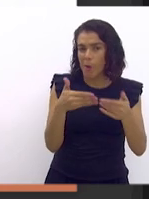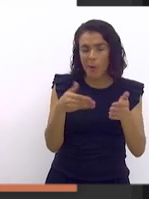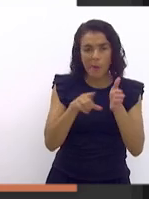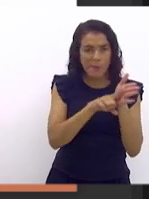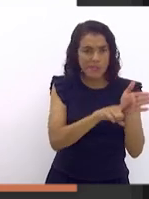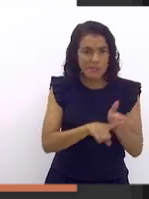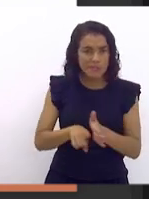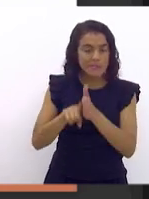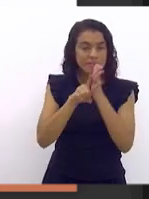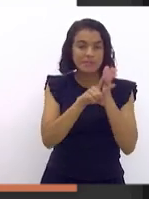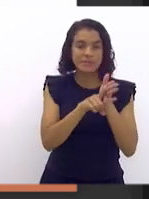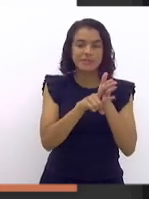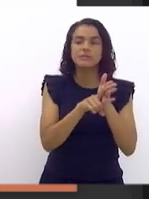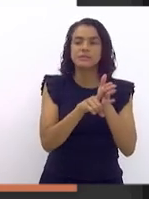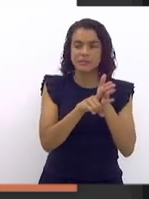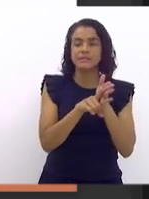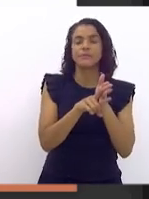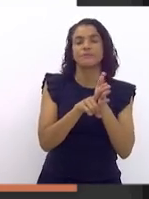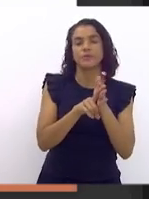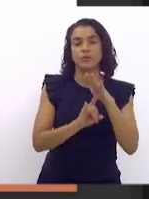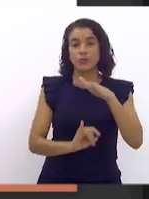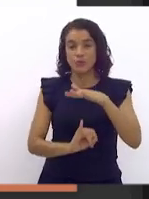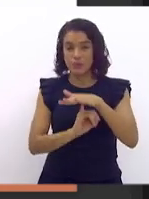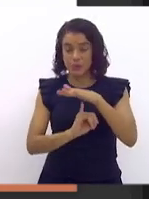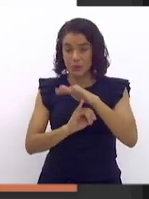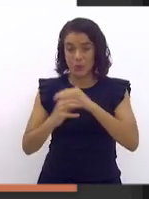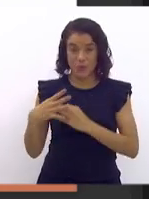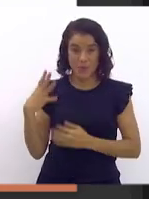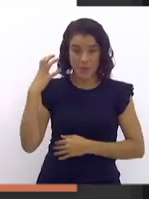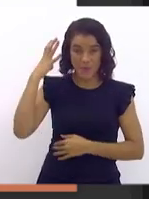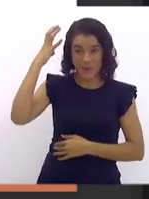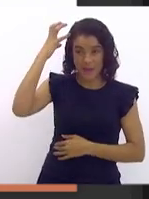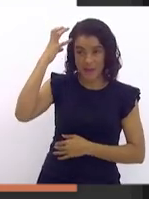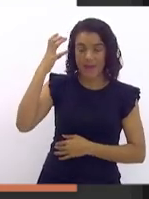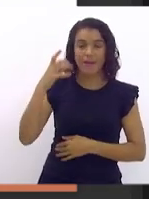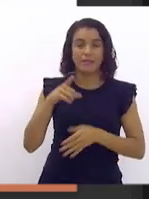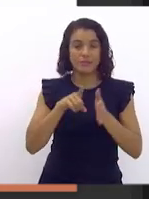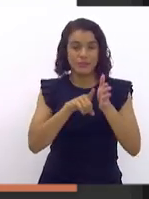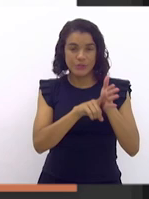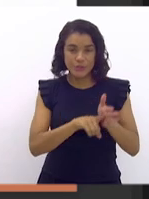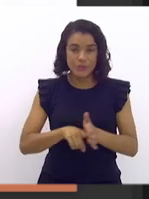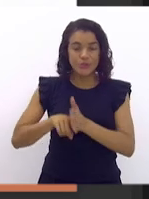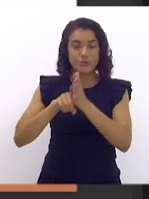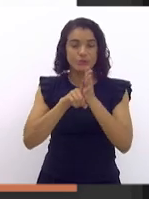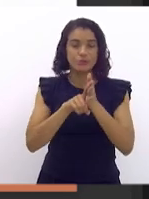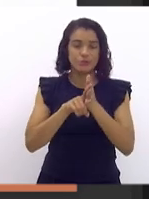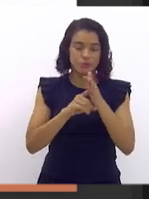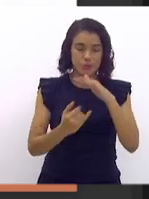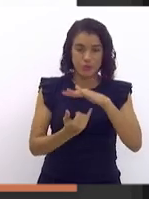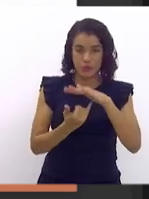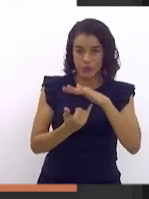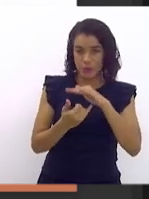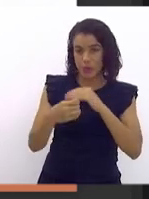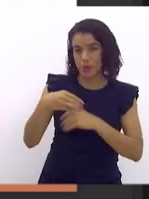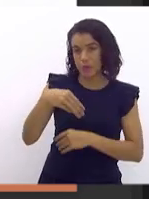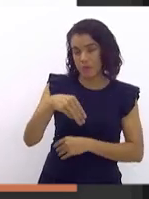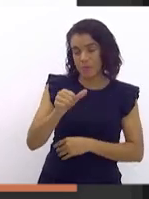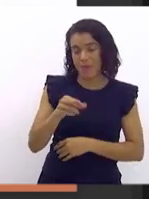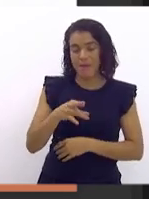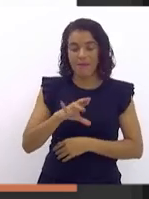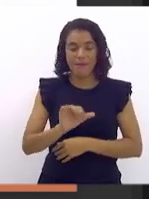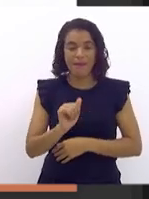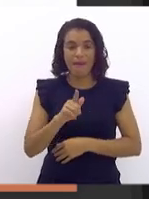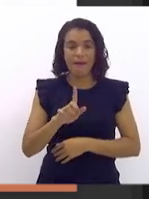elas façam, pesquisas do Instituto Marielle Franco, pesquisas do Instituto Patrícia Galvão, enfim, quaisquer pesquisas que tenham